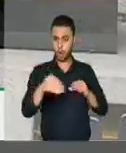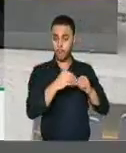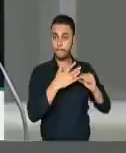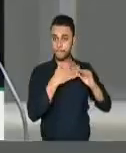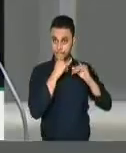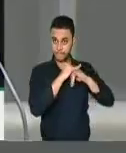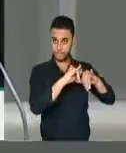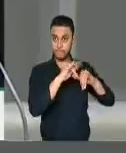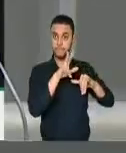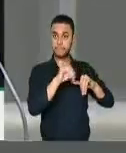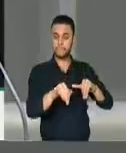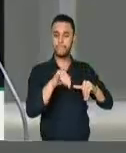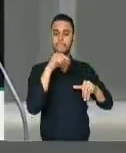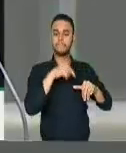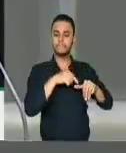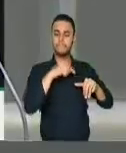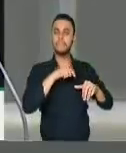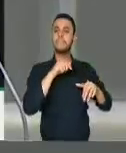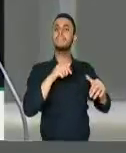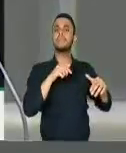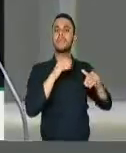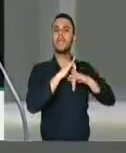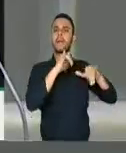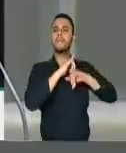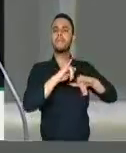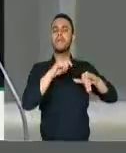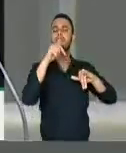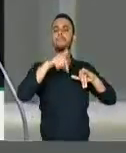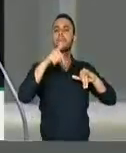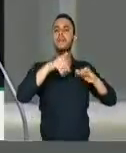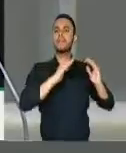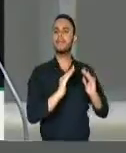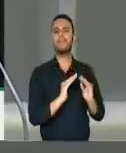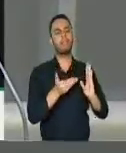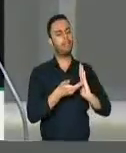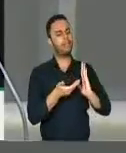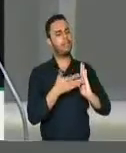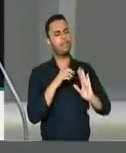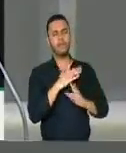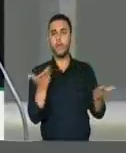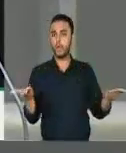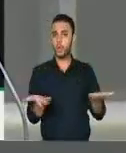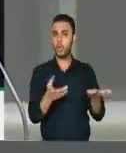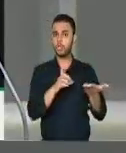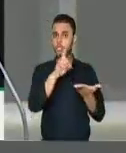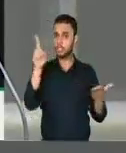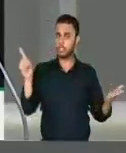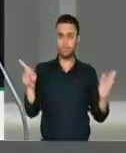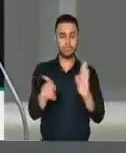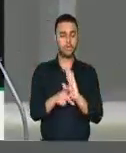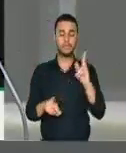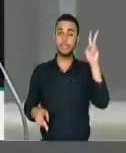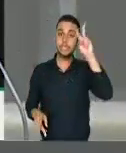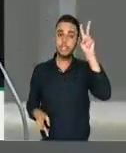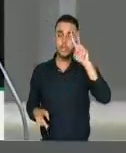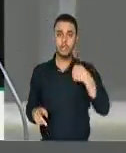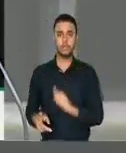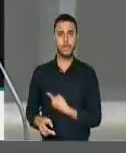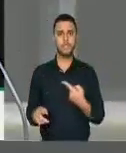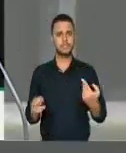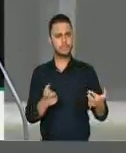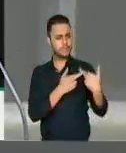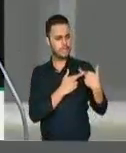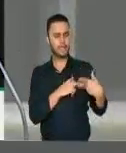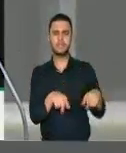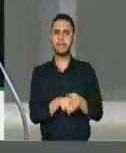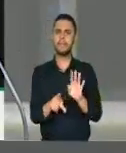que vai constar nos anais dessa casa. É um dia histórico esse dia de hoje e a nossa responsabilidade dos